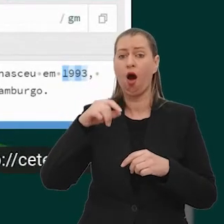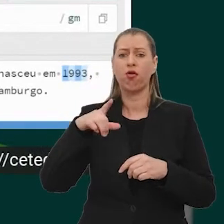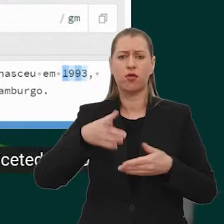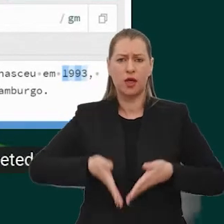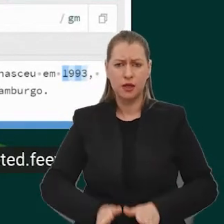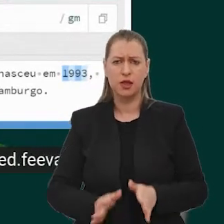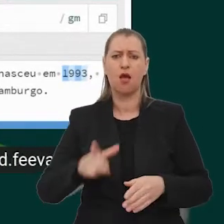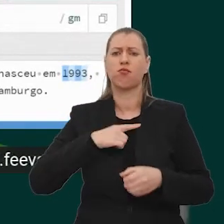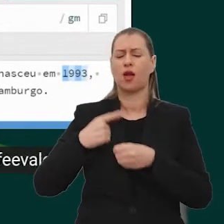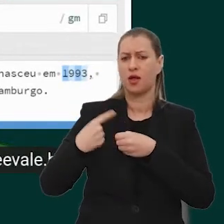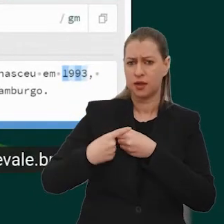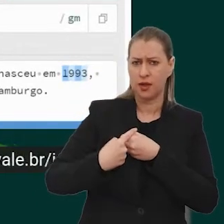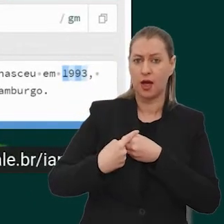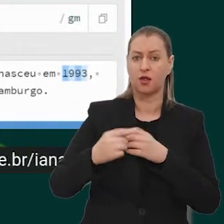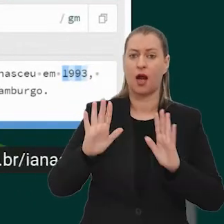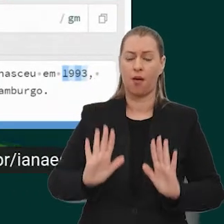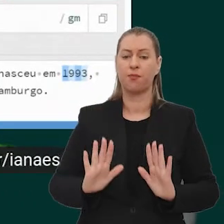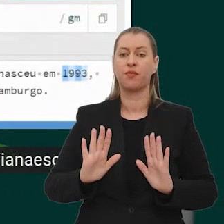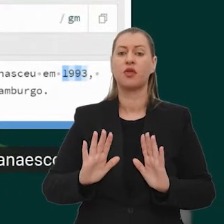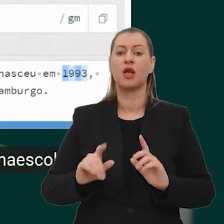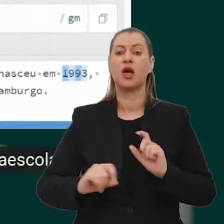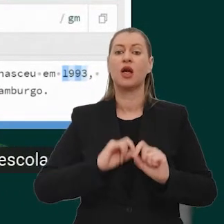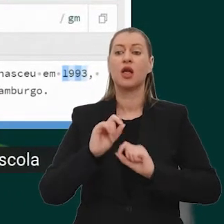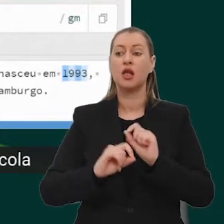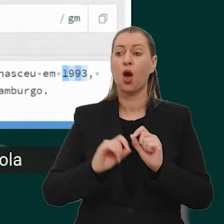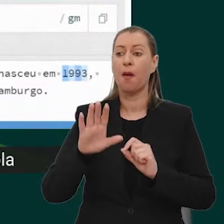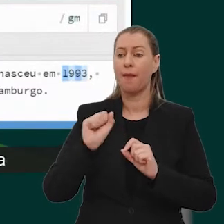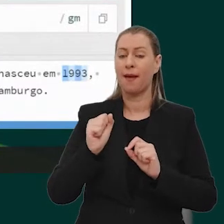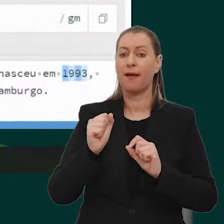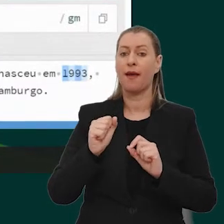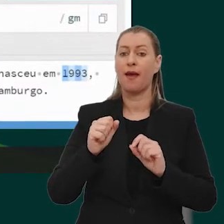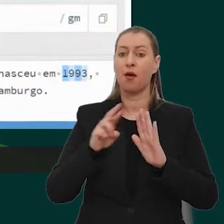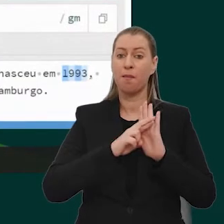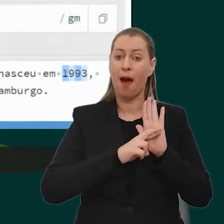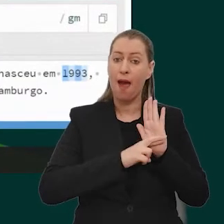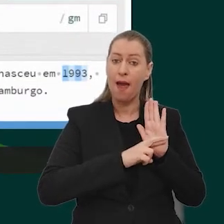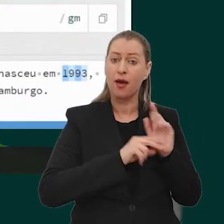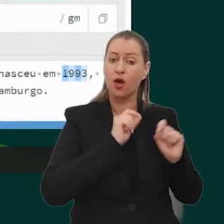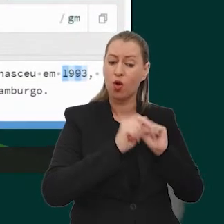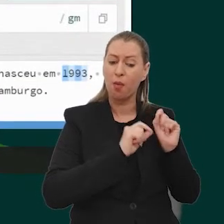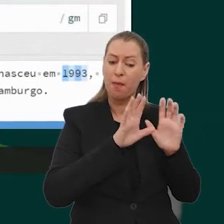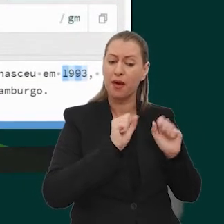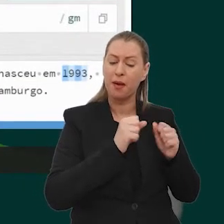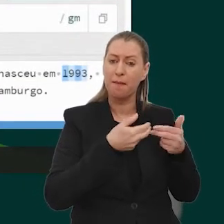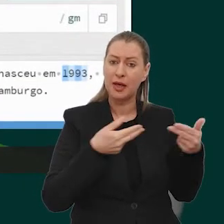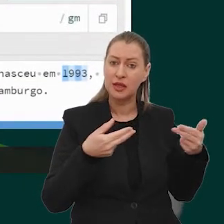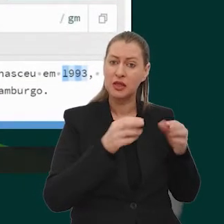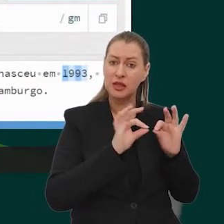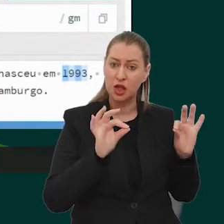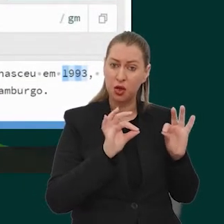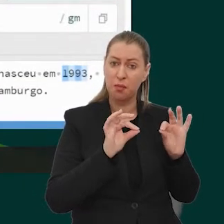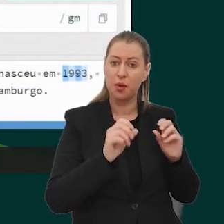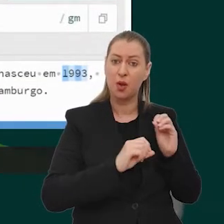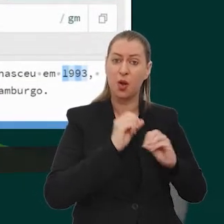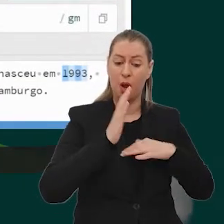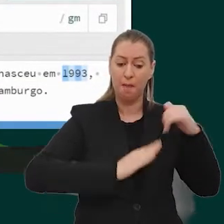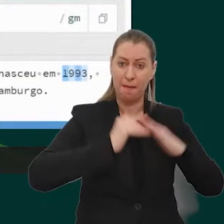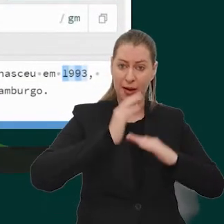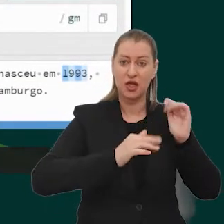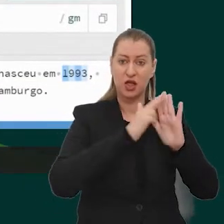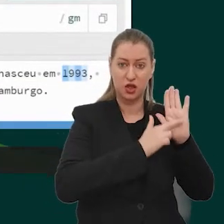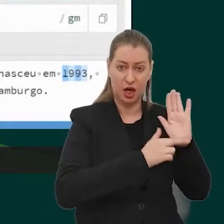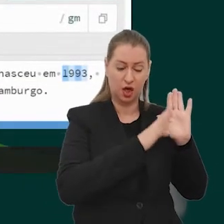gente tem regras? Eu peguei aqui o mais comum, que antigamente não, porque ainda se utiliza, mas era uma prática de